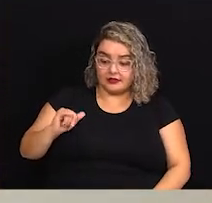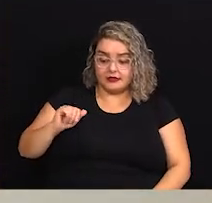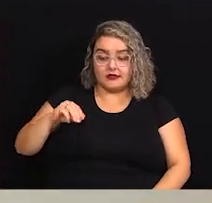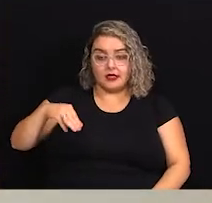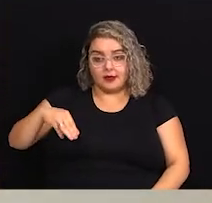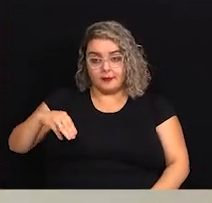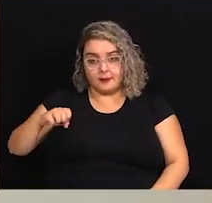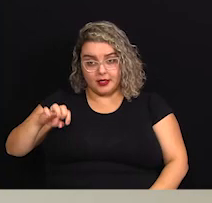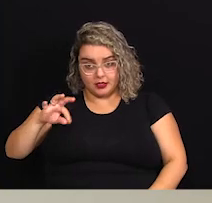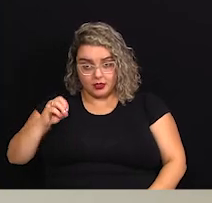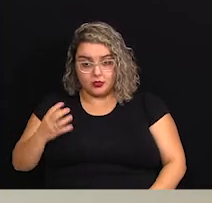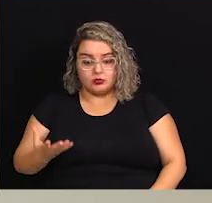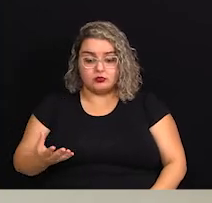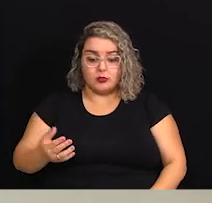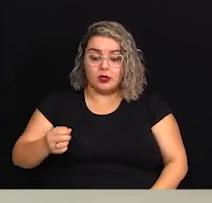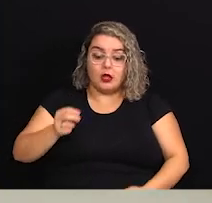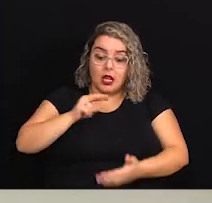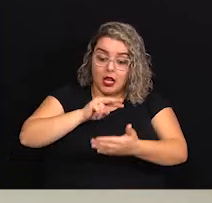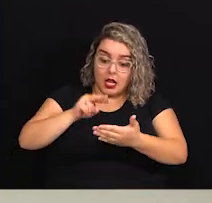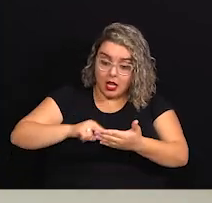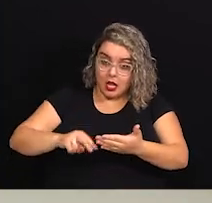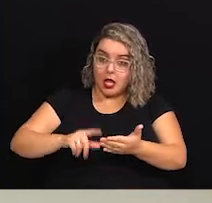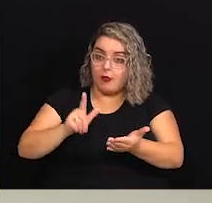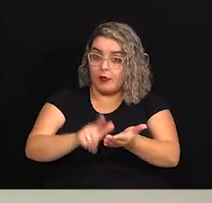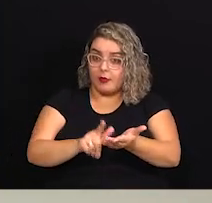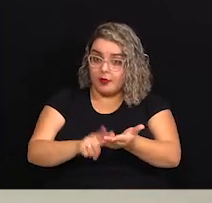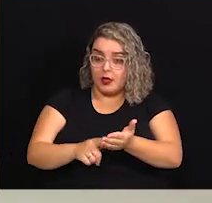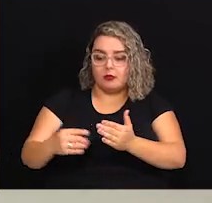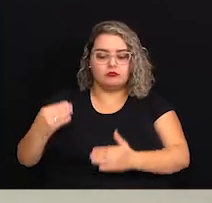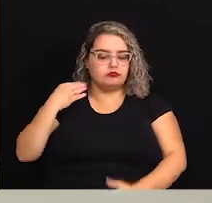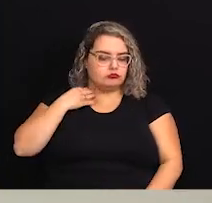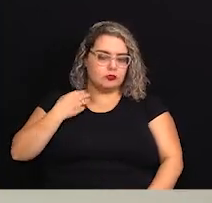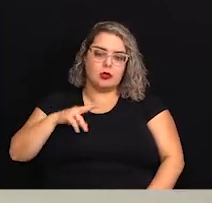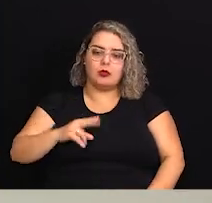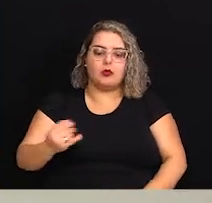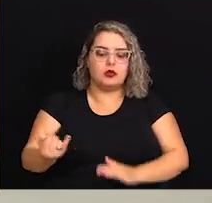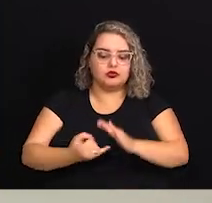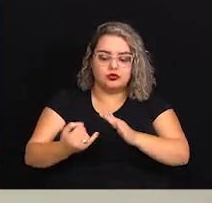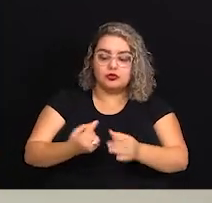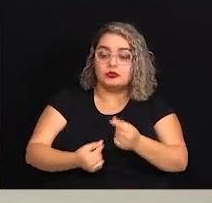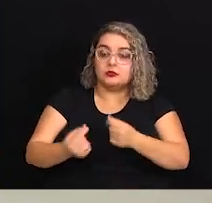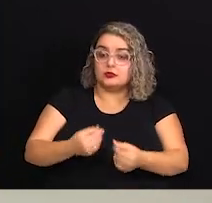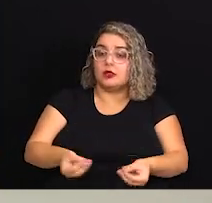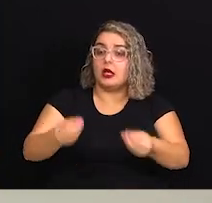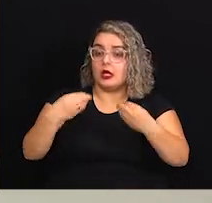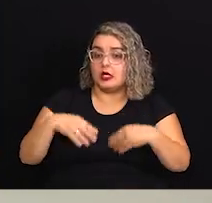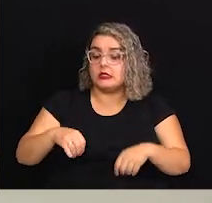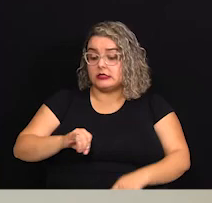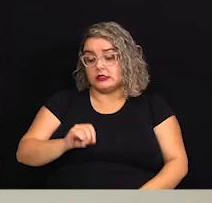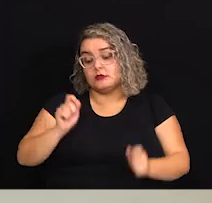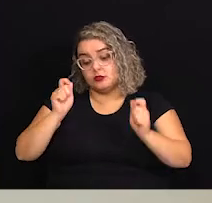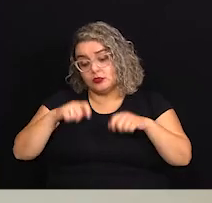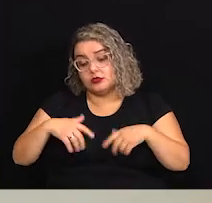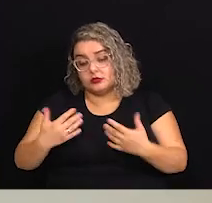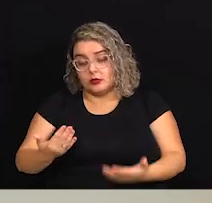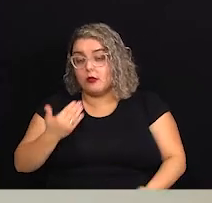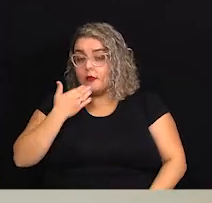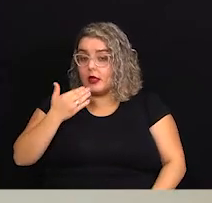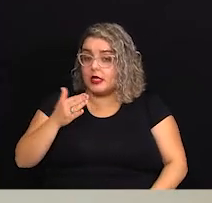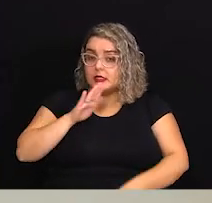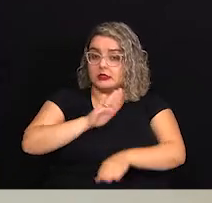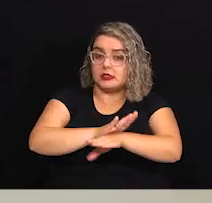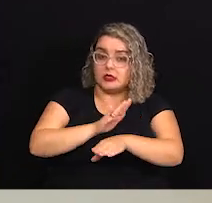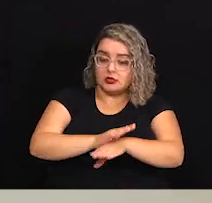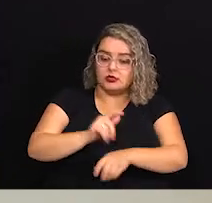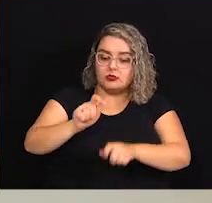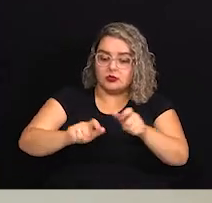bem, atentamente o papel que o banco ou a instituição financeira vai te fornecer e, se possível, como eu falei, peça ajuda